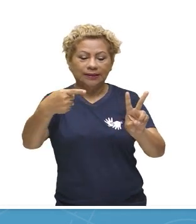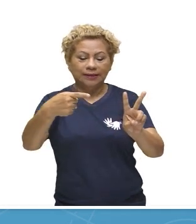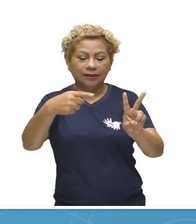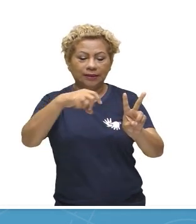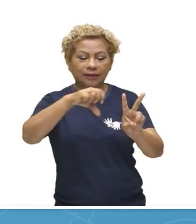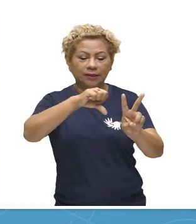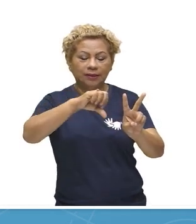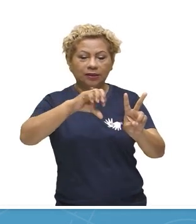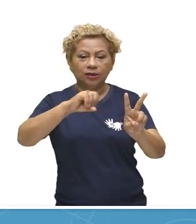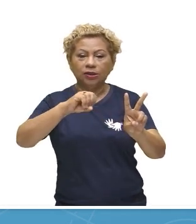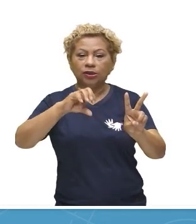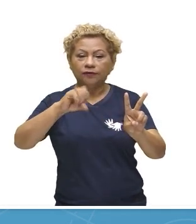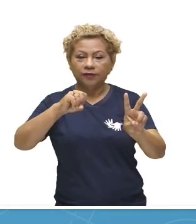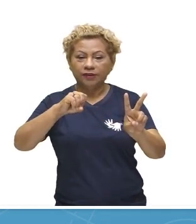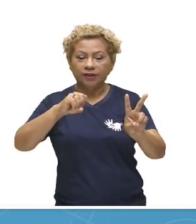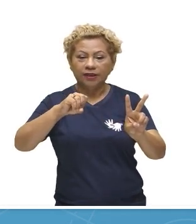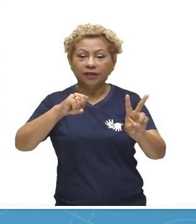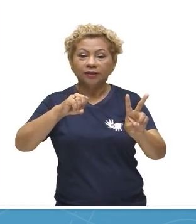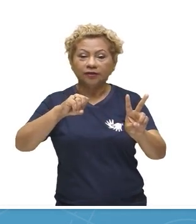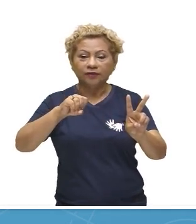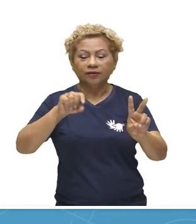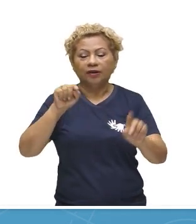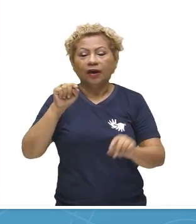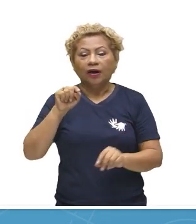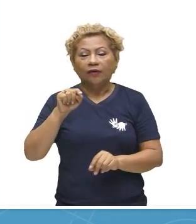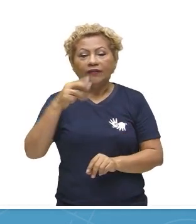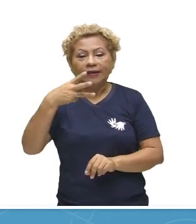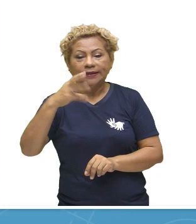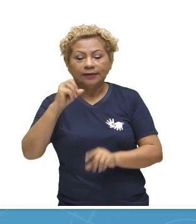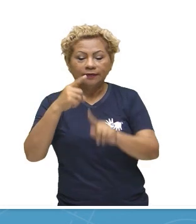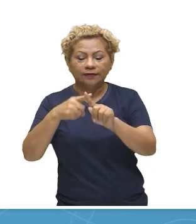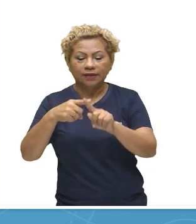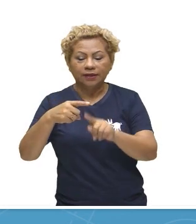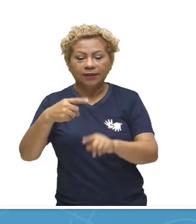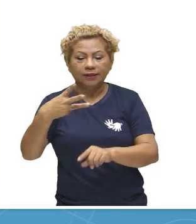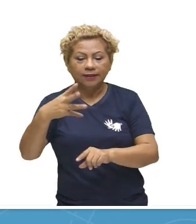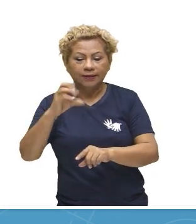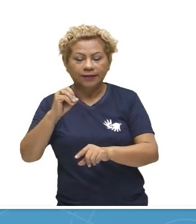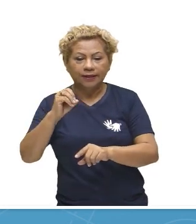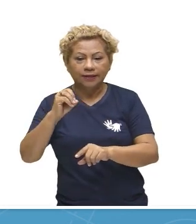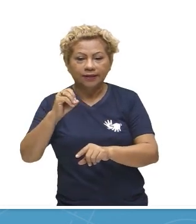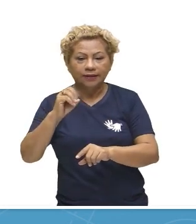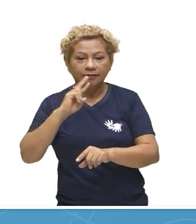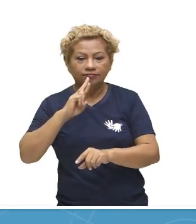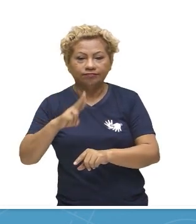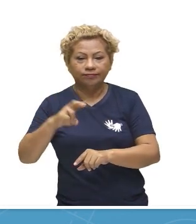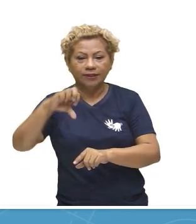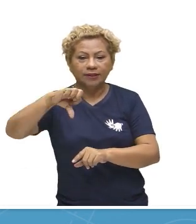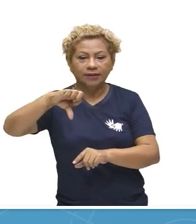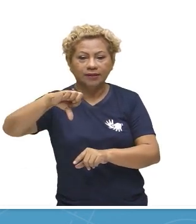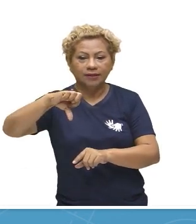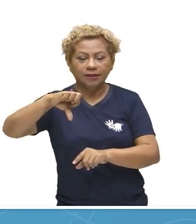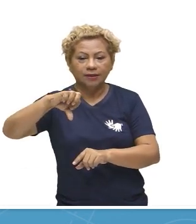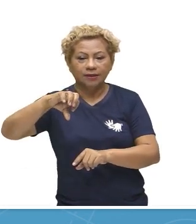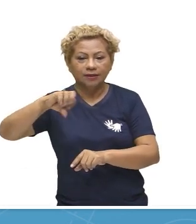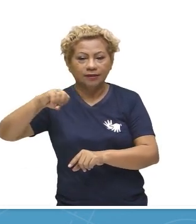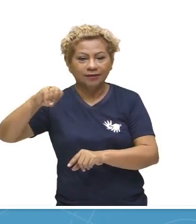radicando. Então, vejam que uma operação vai desfazer a outra.